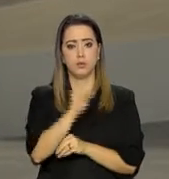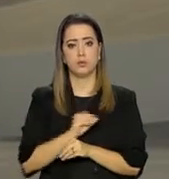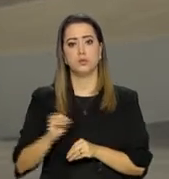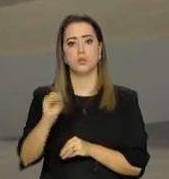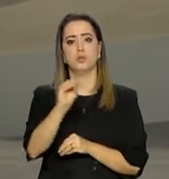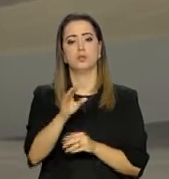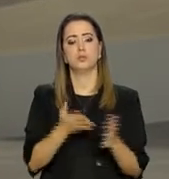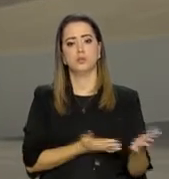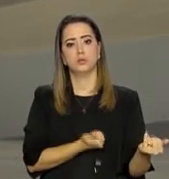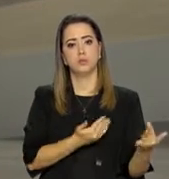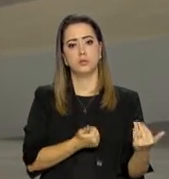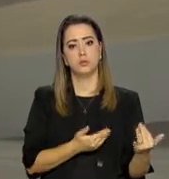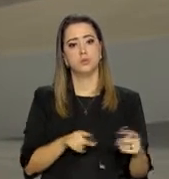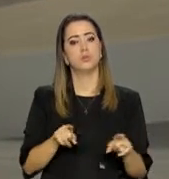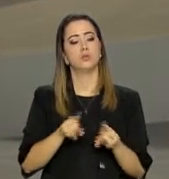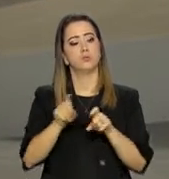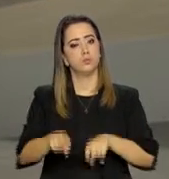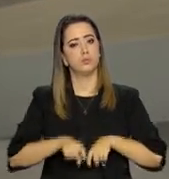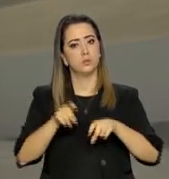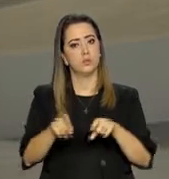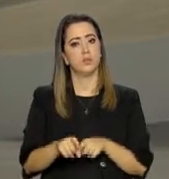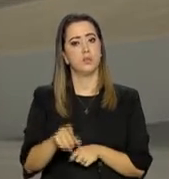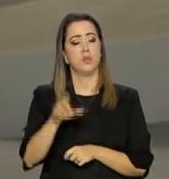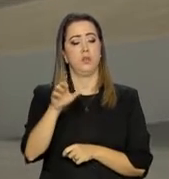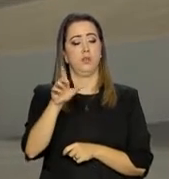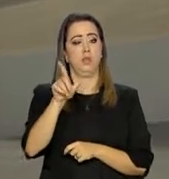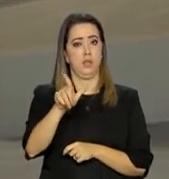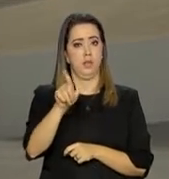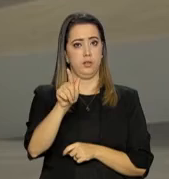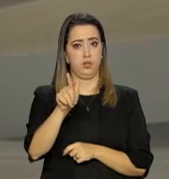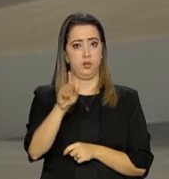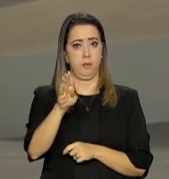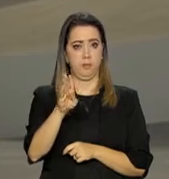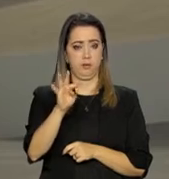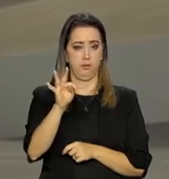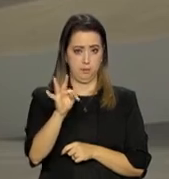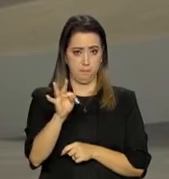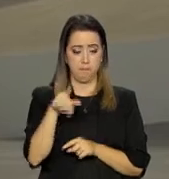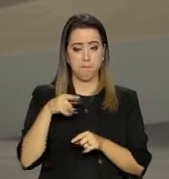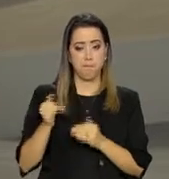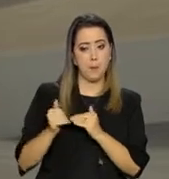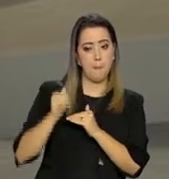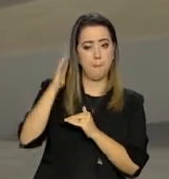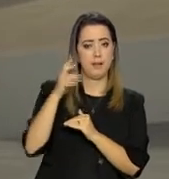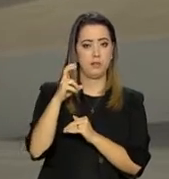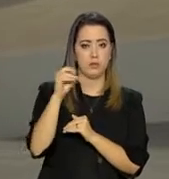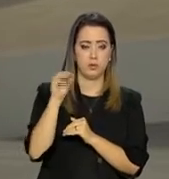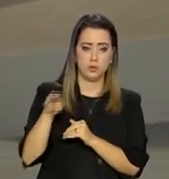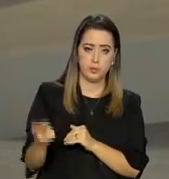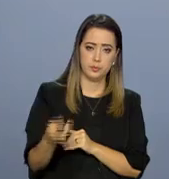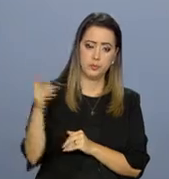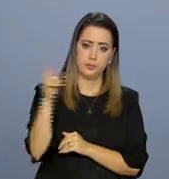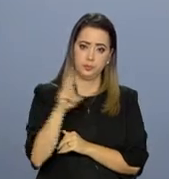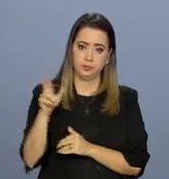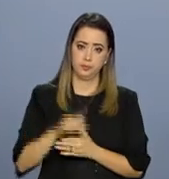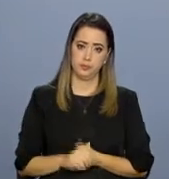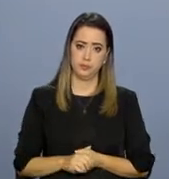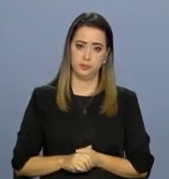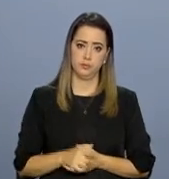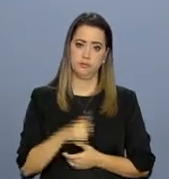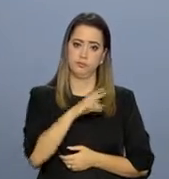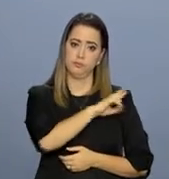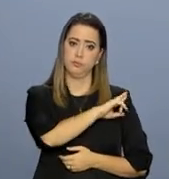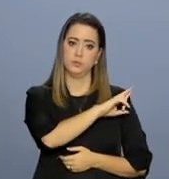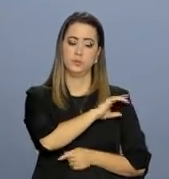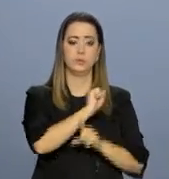assistência aos jovens rurais e LGBT. Um investimento superior a 50 milhões de reais. A